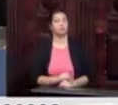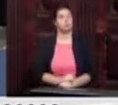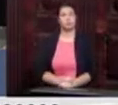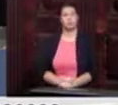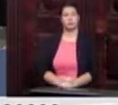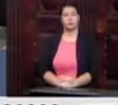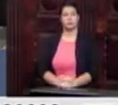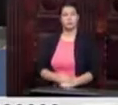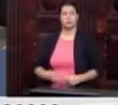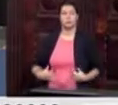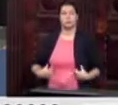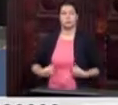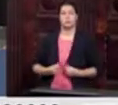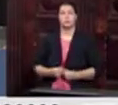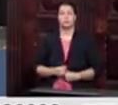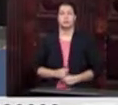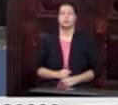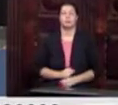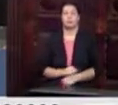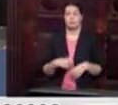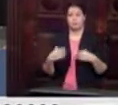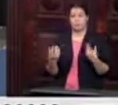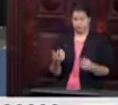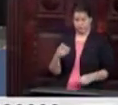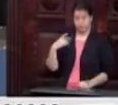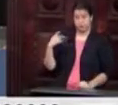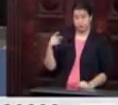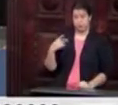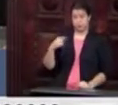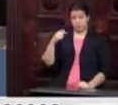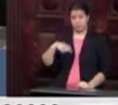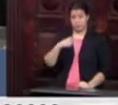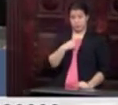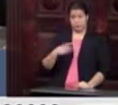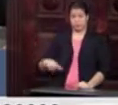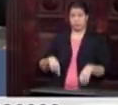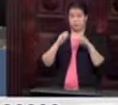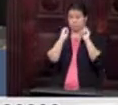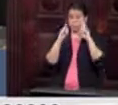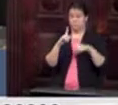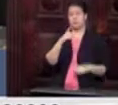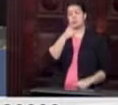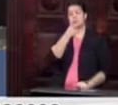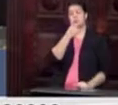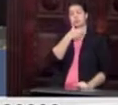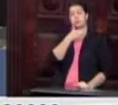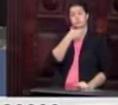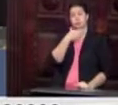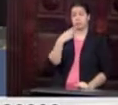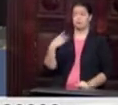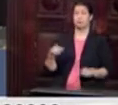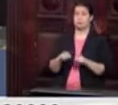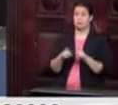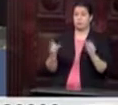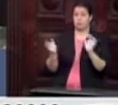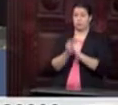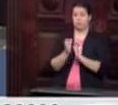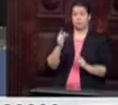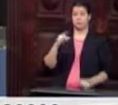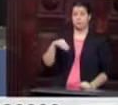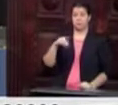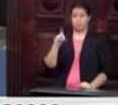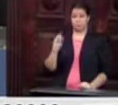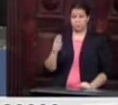o presidente da Assembleia Legislativa, deputado Jorge Pisciani, que também é o presidente do PMDB no Estado do